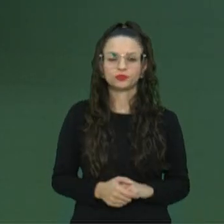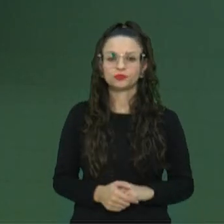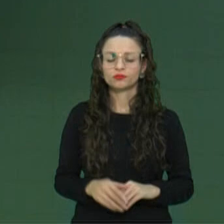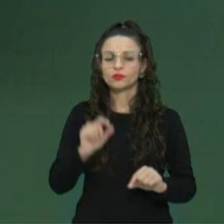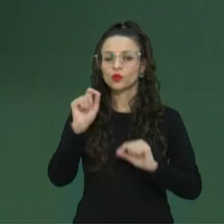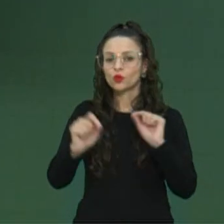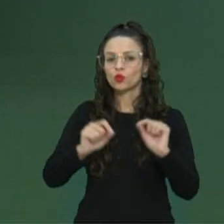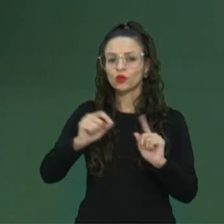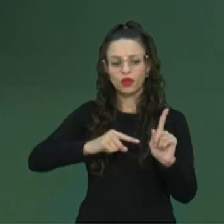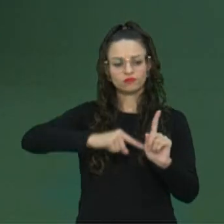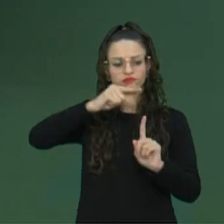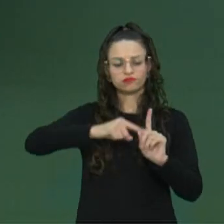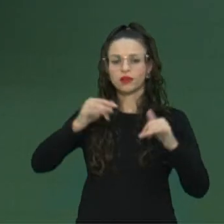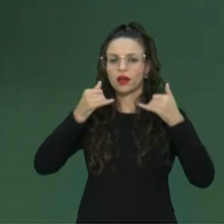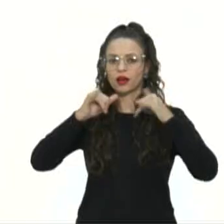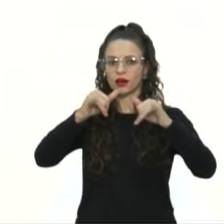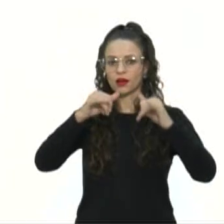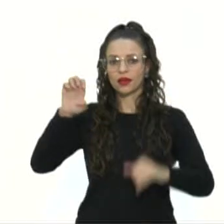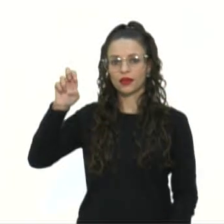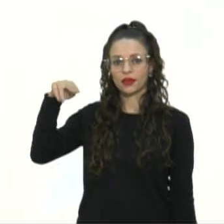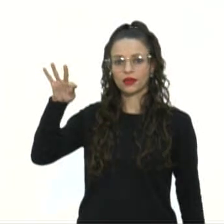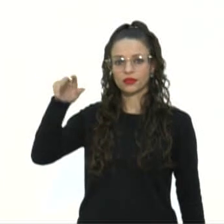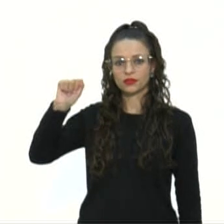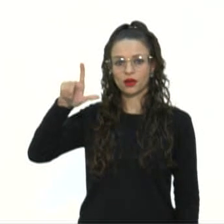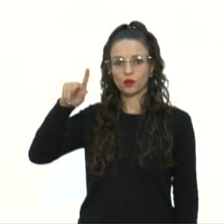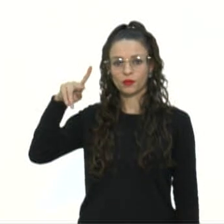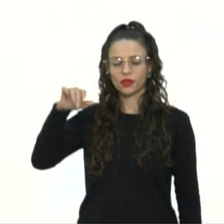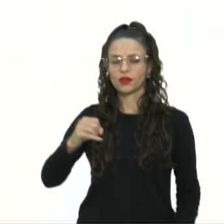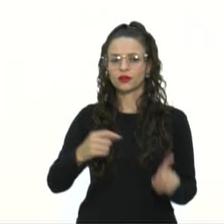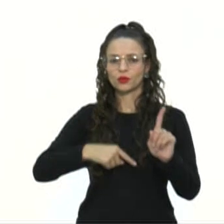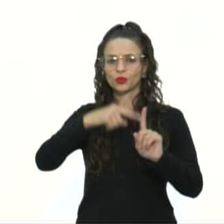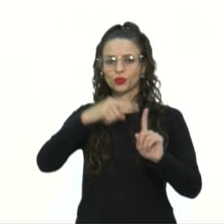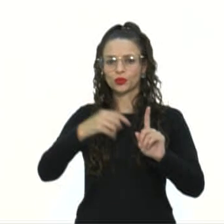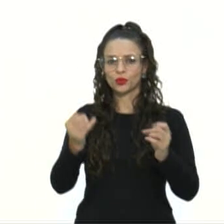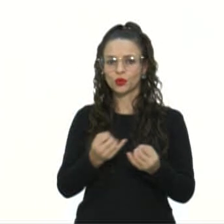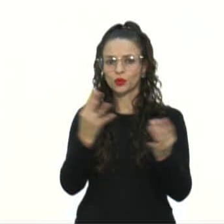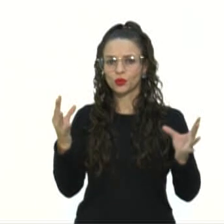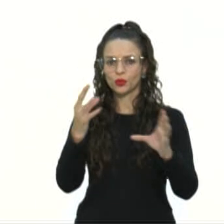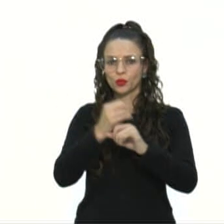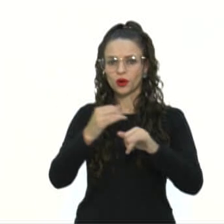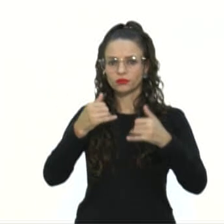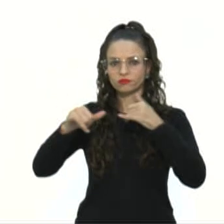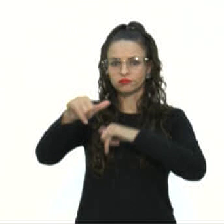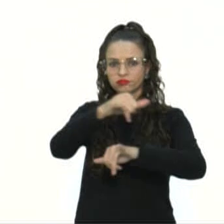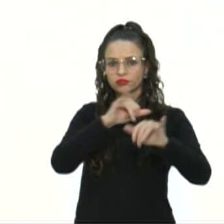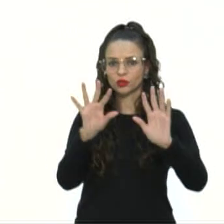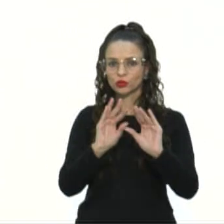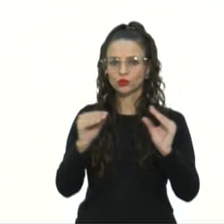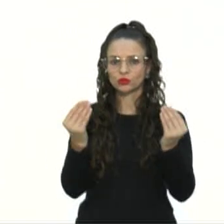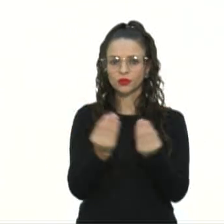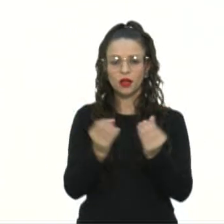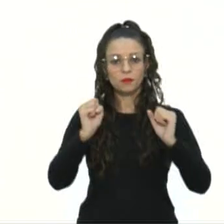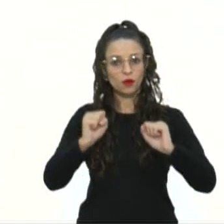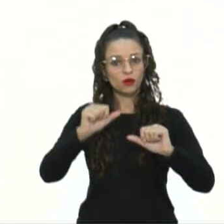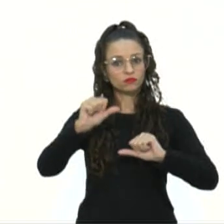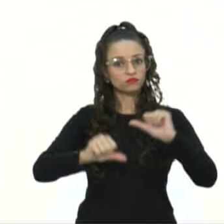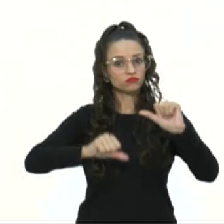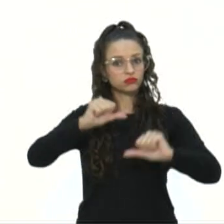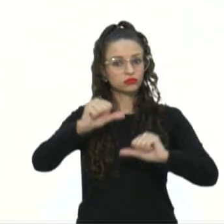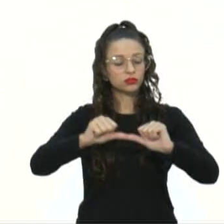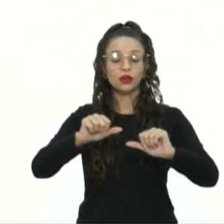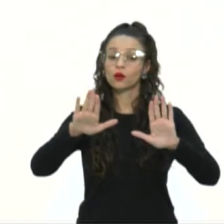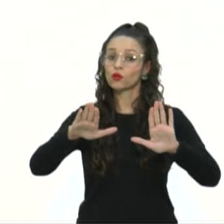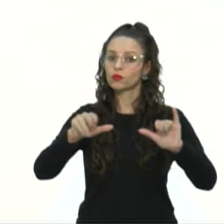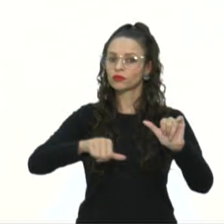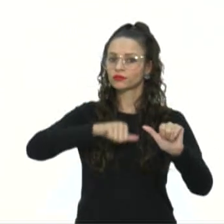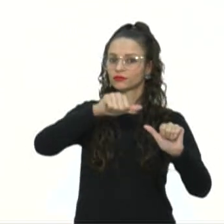é entalpia? Vamos relembrar? É a quantidade de energia que se encontra nas substâncias e que pode ser alterada mediante uma